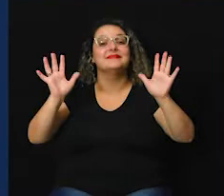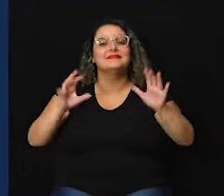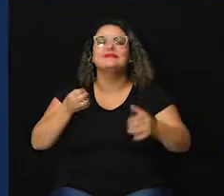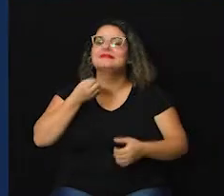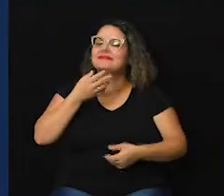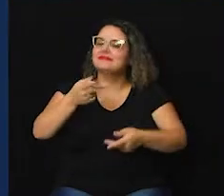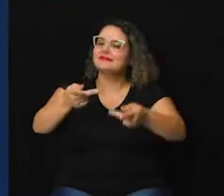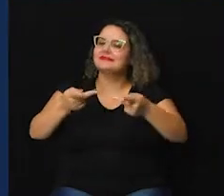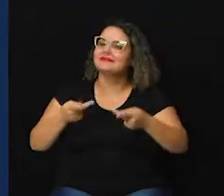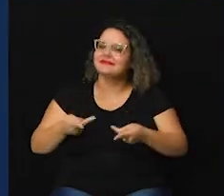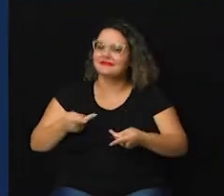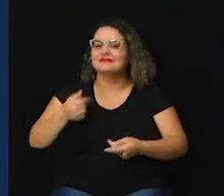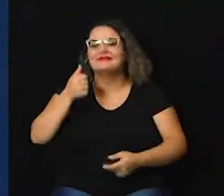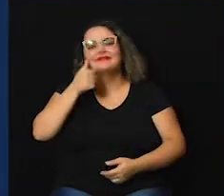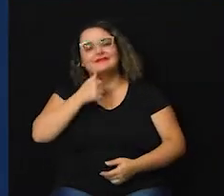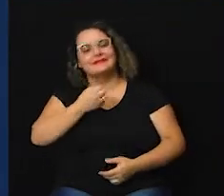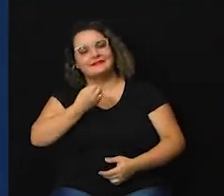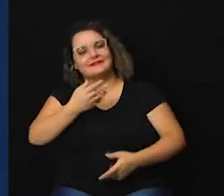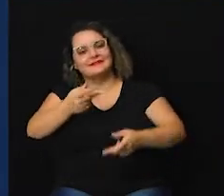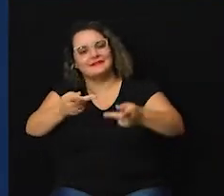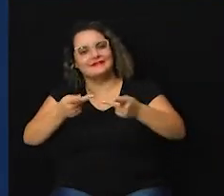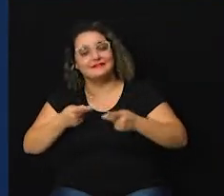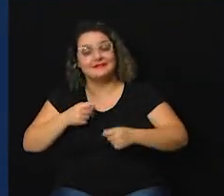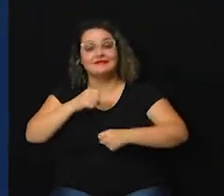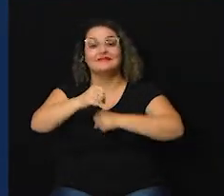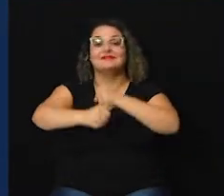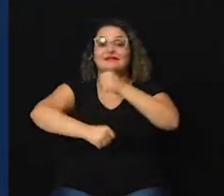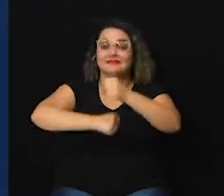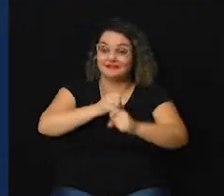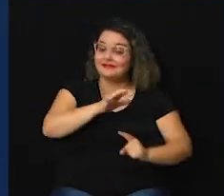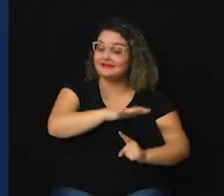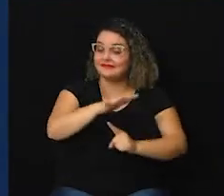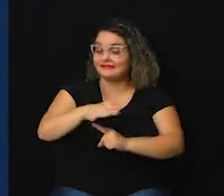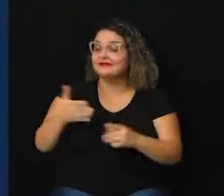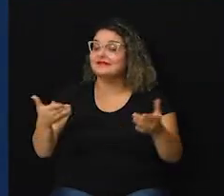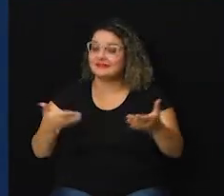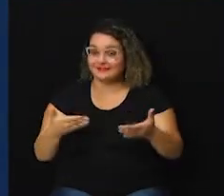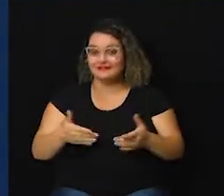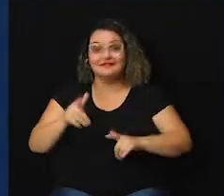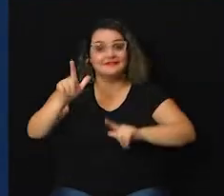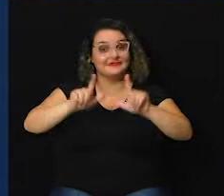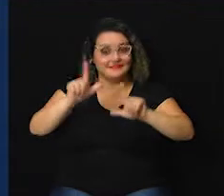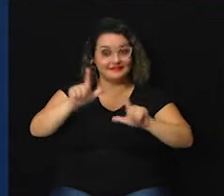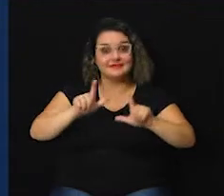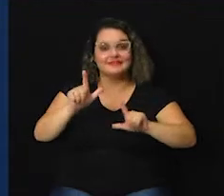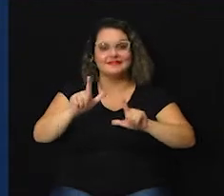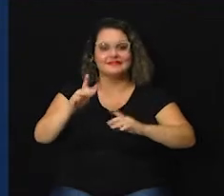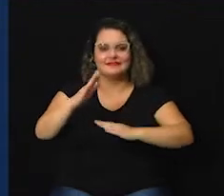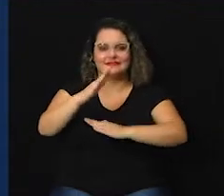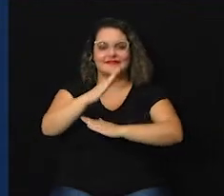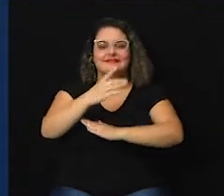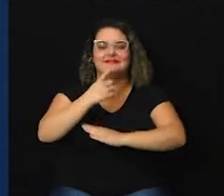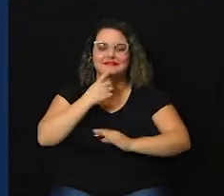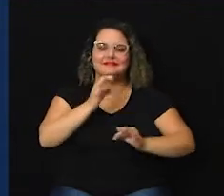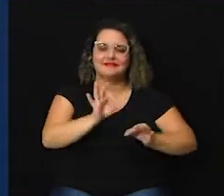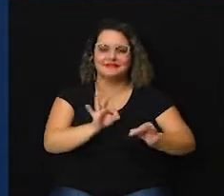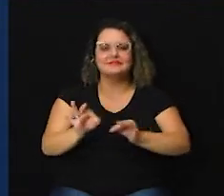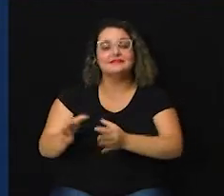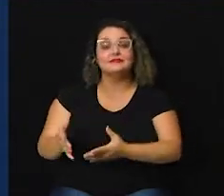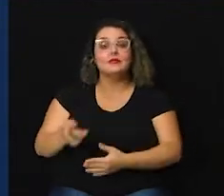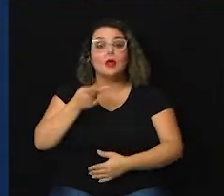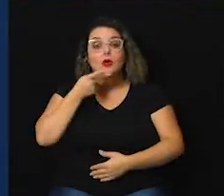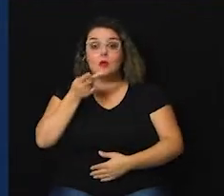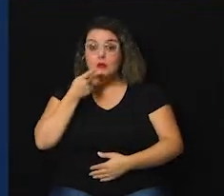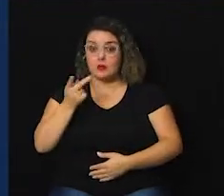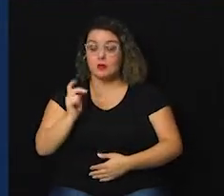Olá, seja bem-vindo, seja bem-vinda. Giro Ambiental está no ar na programação da TV Câmara Campinas. Hoje nós vamos falar sobre